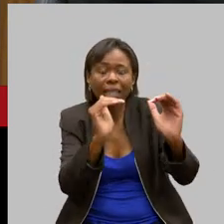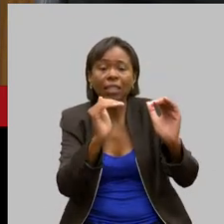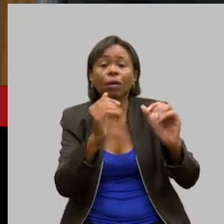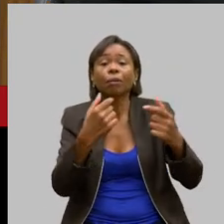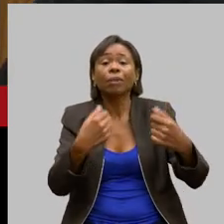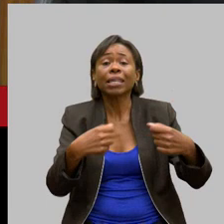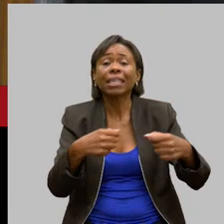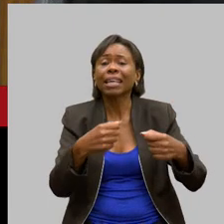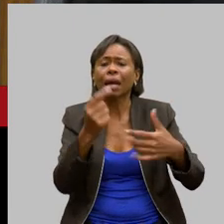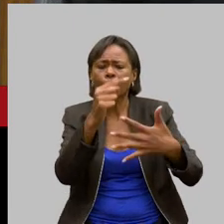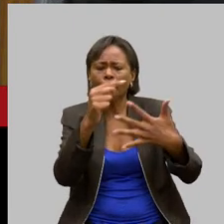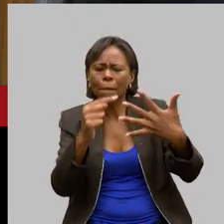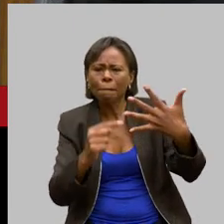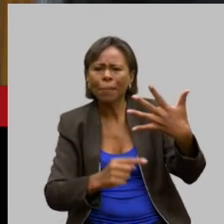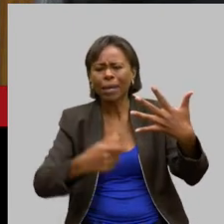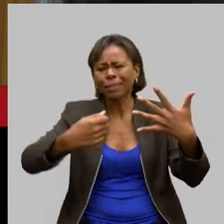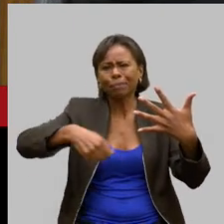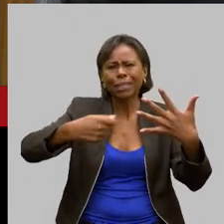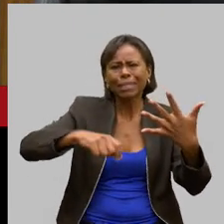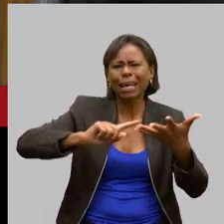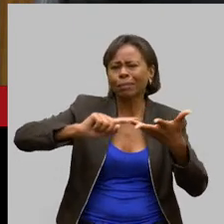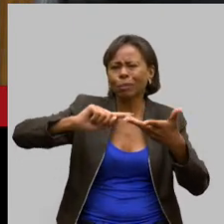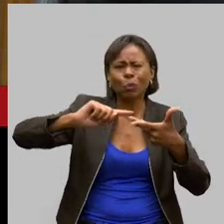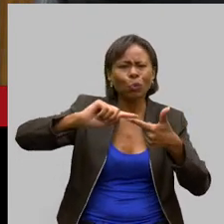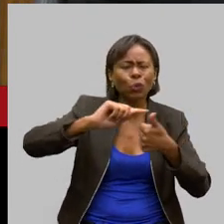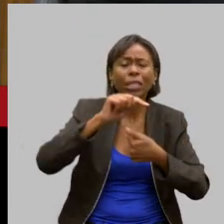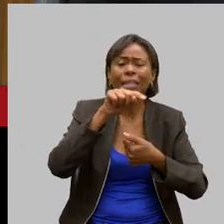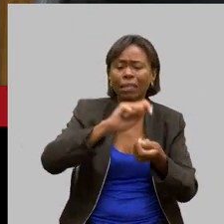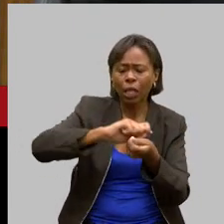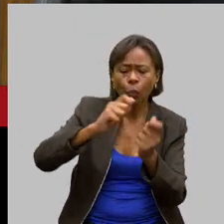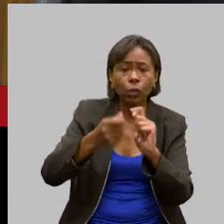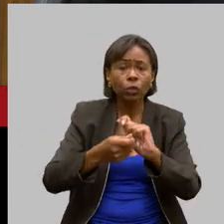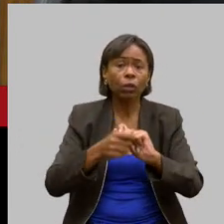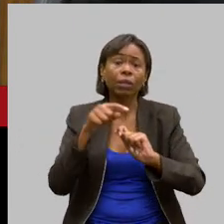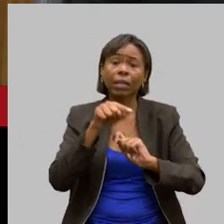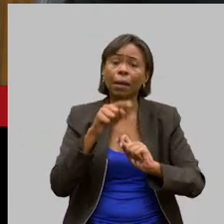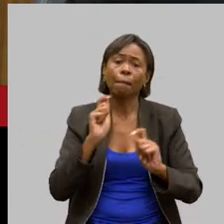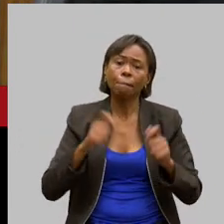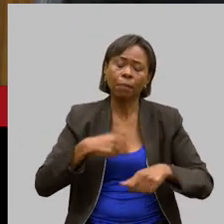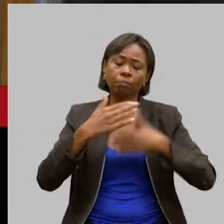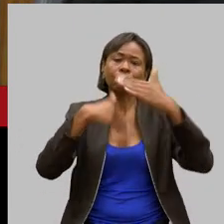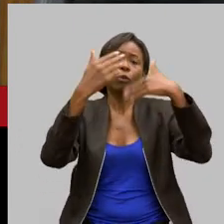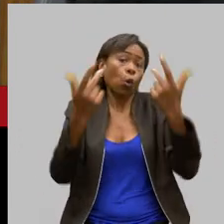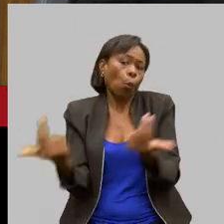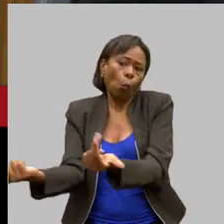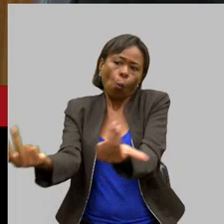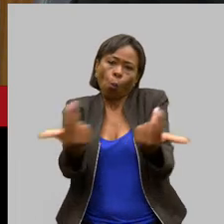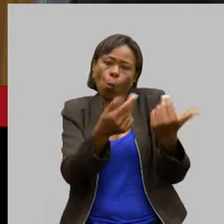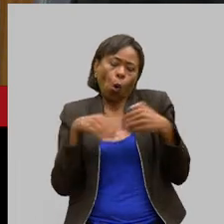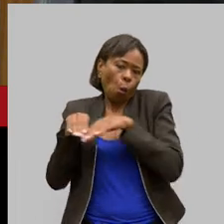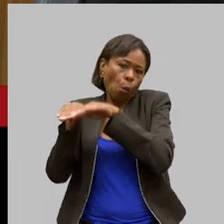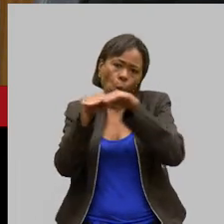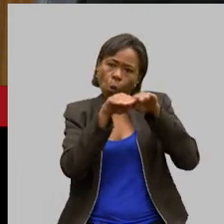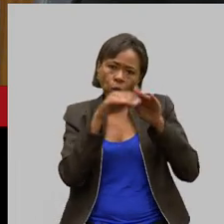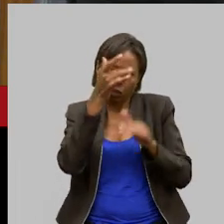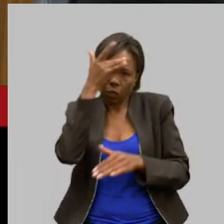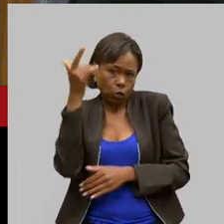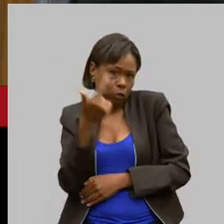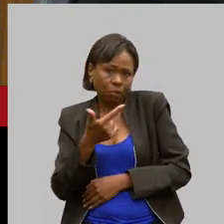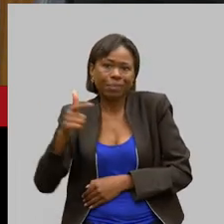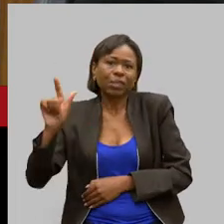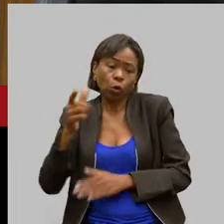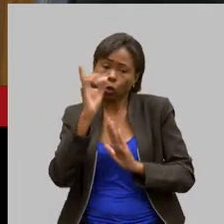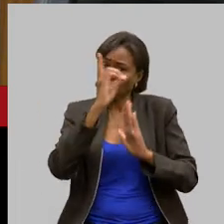e as adequações necessárias para que ele frua como qualquer outra pessoa todos os direitos que a que a que a vida tem a